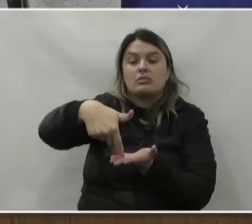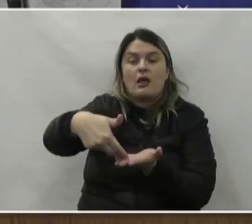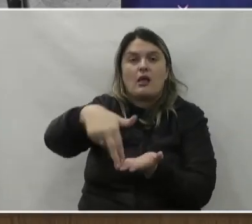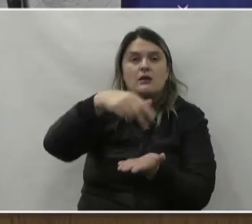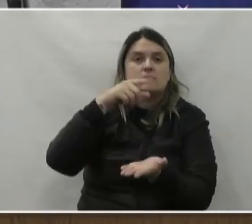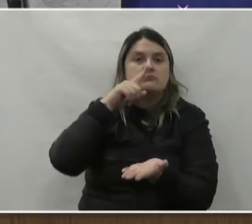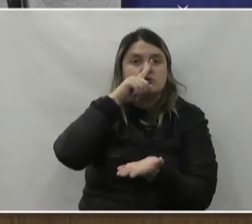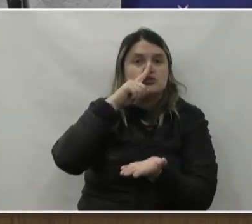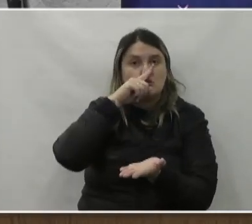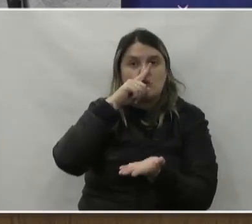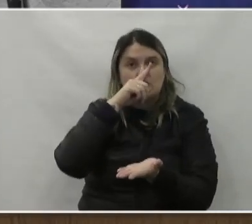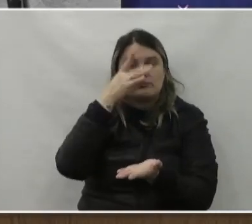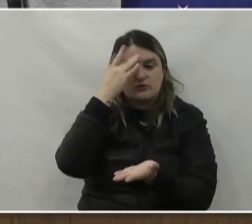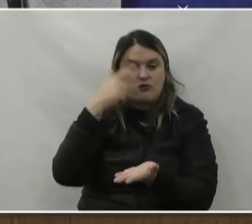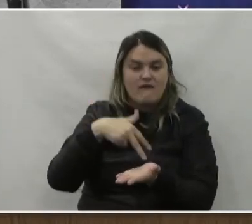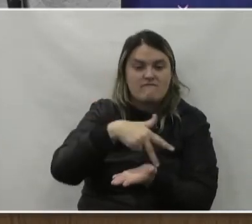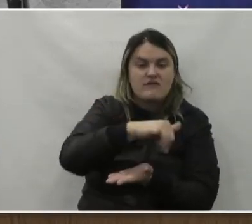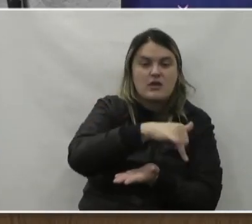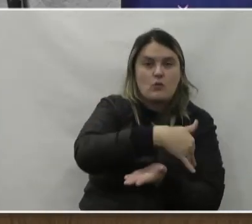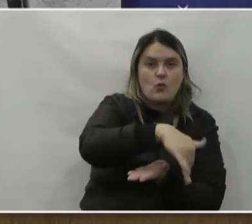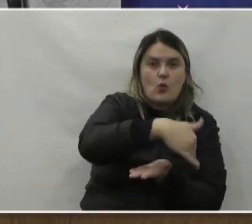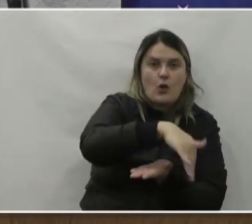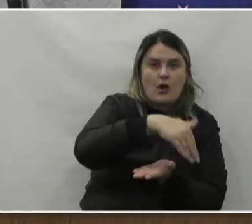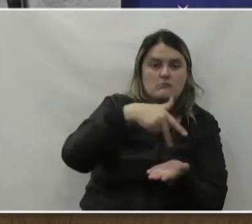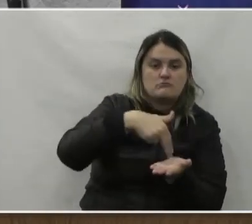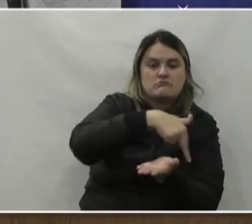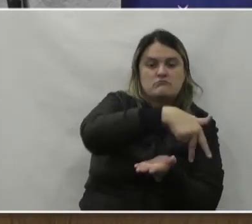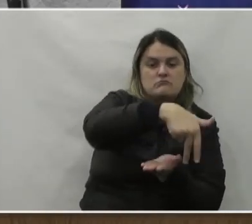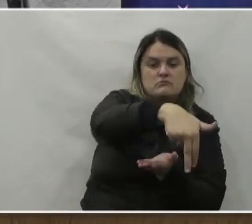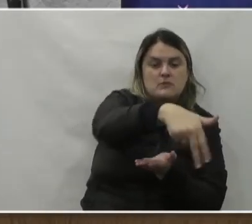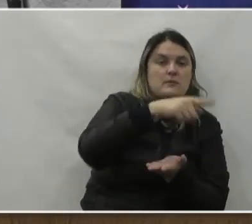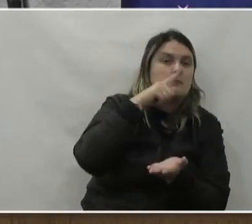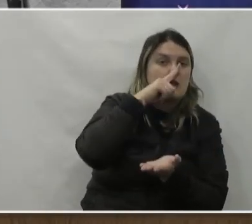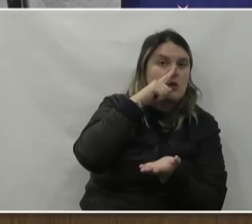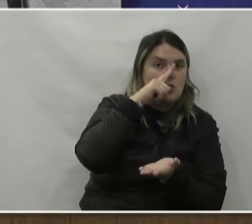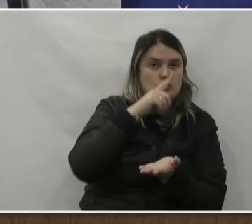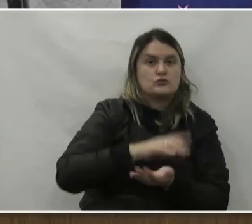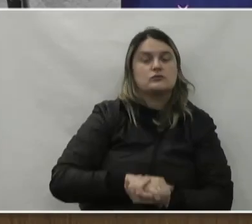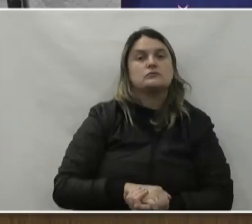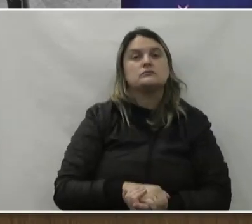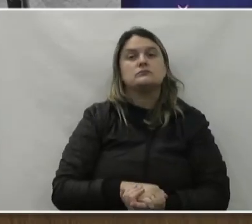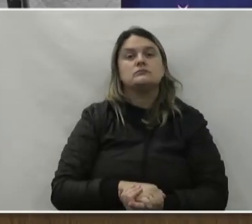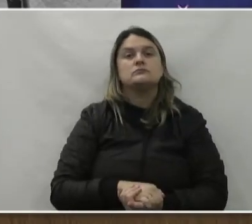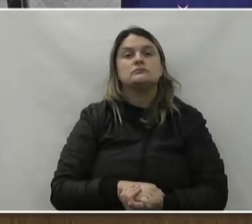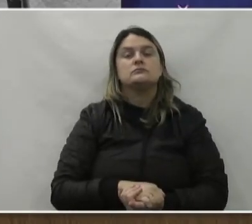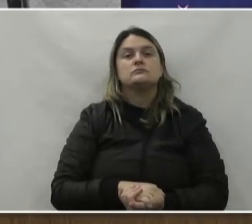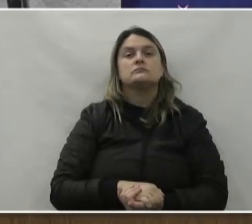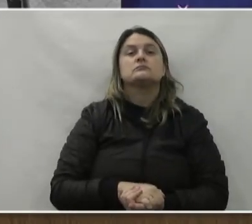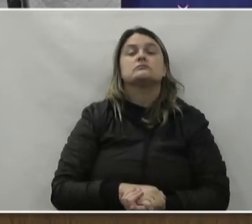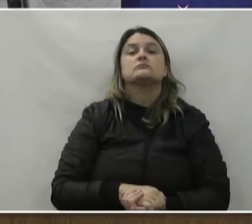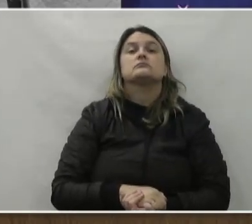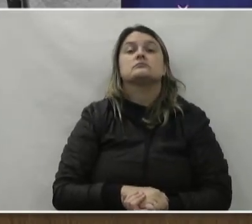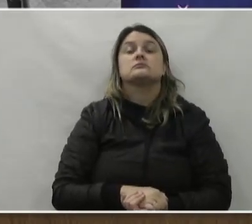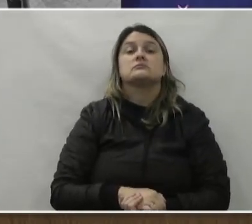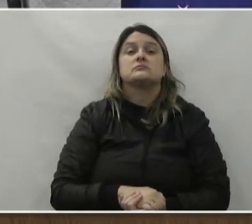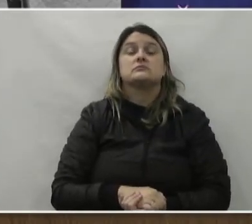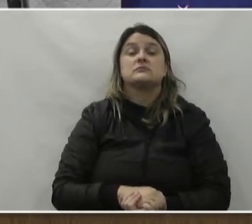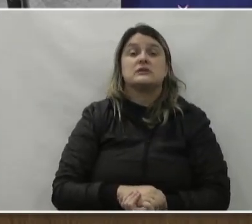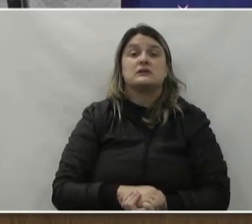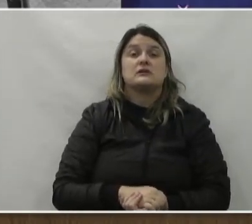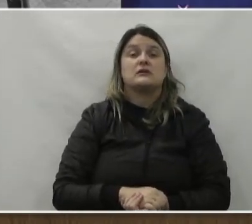acabam sendo obrigados a caminhar pela rua, expondo-se ao risco de acidentes. A situação